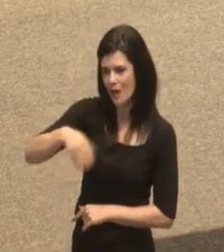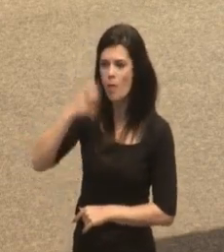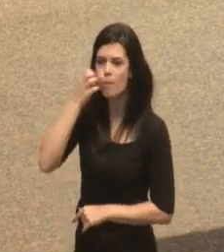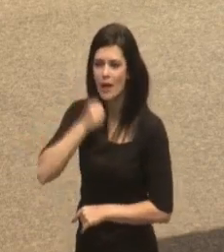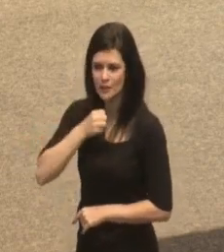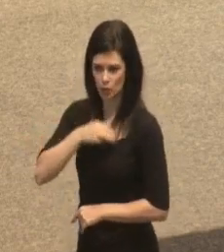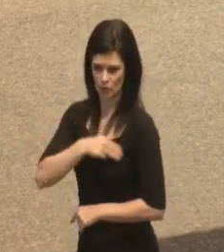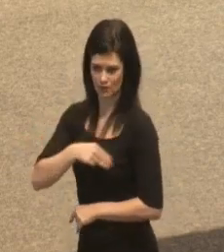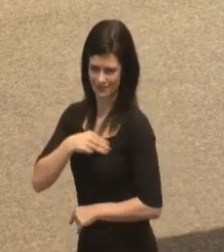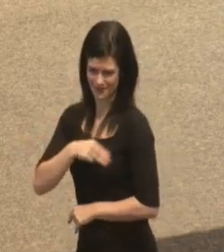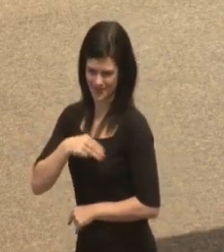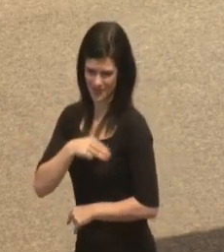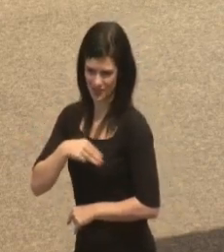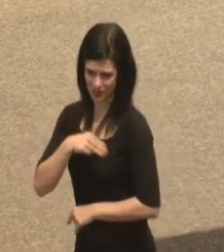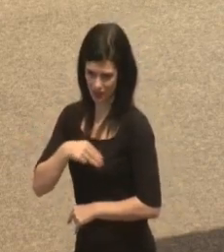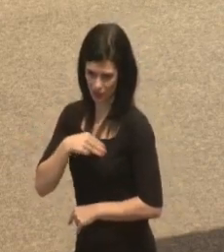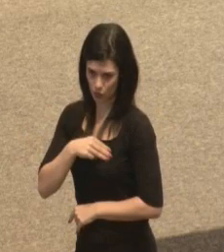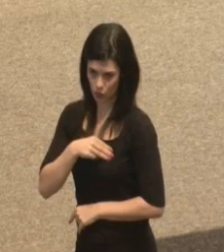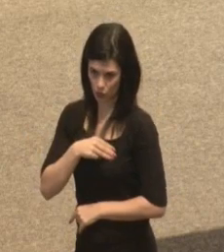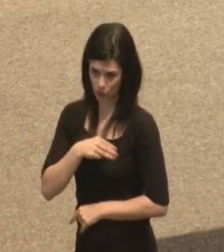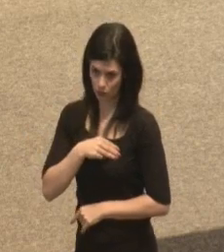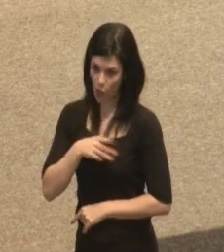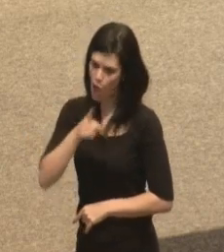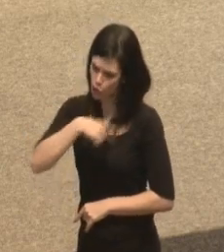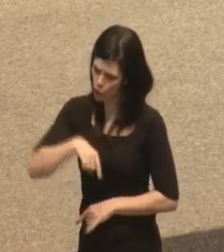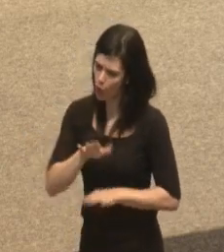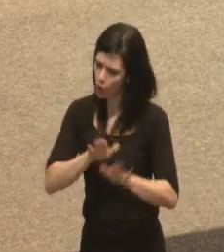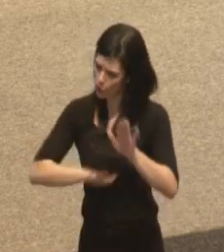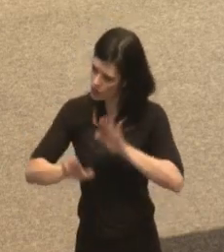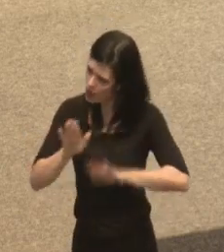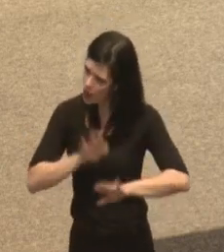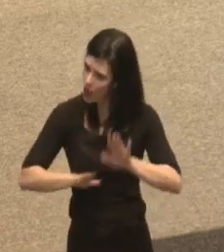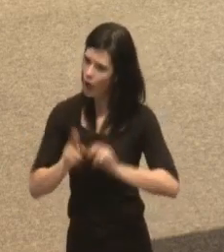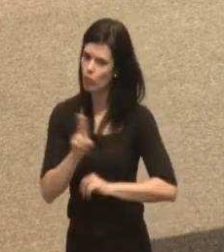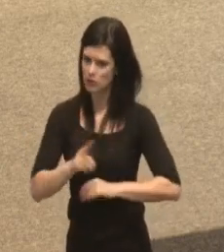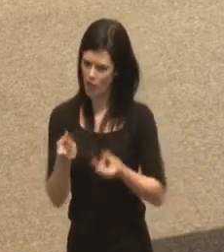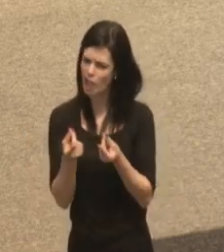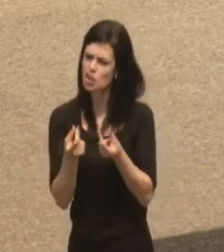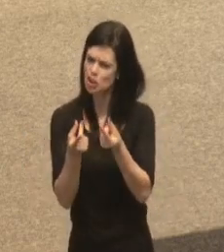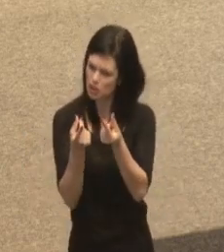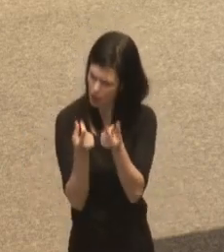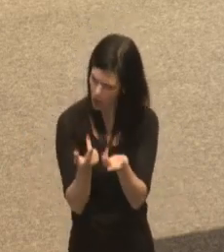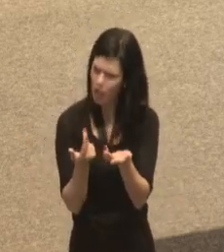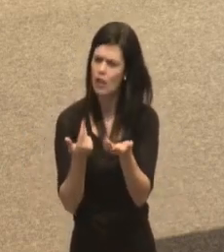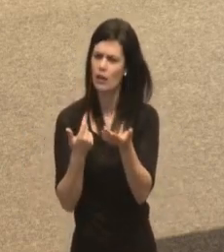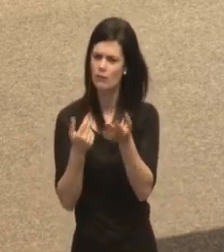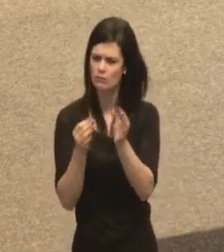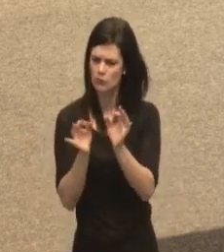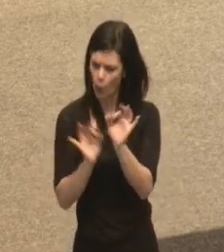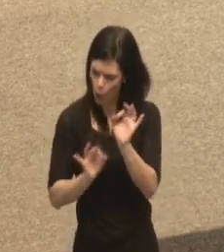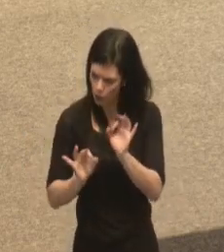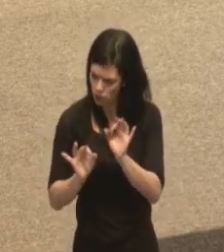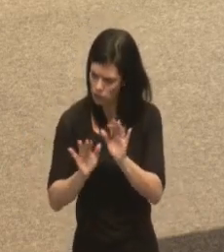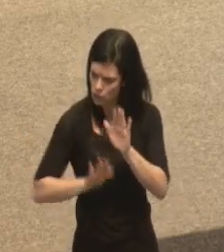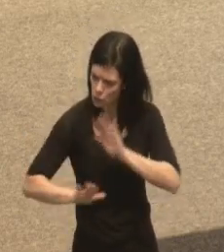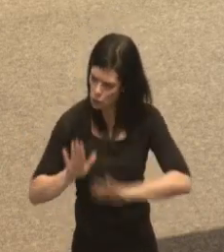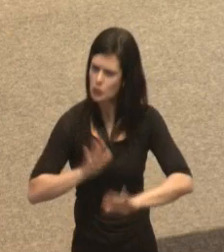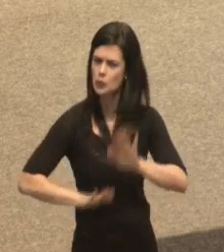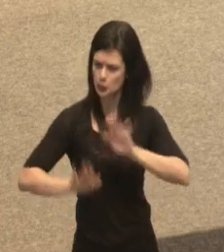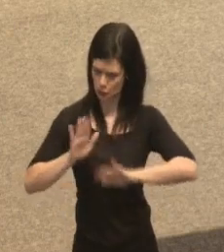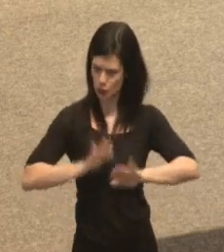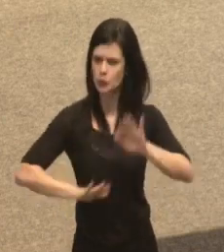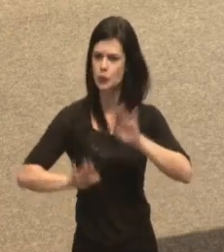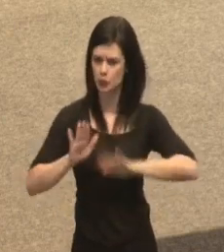Esses recursos são aplicados com muito zelo, com muita dedicação, e os missionários pregam o Evangelho. Esses